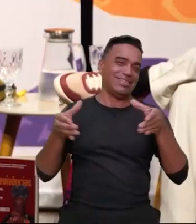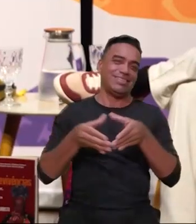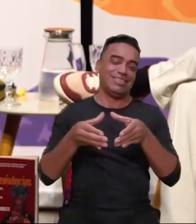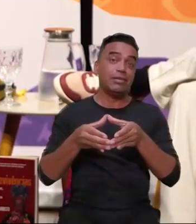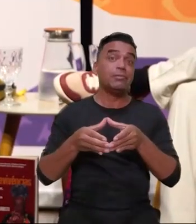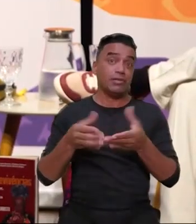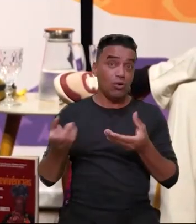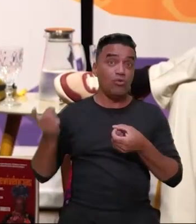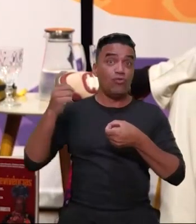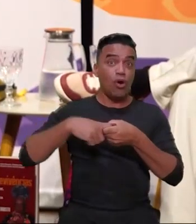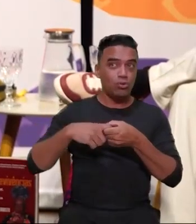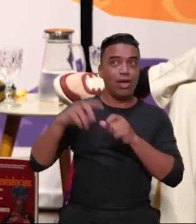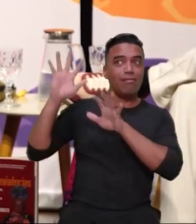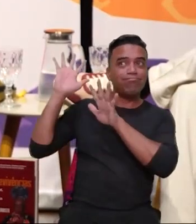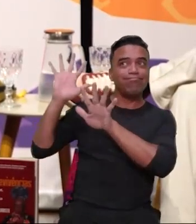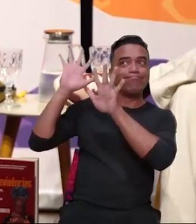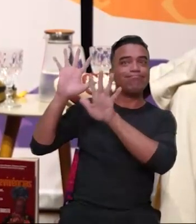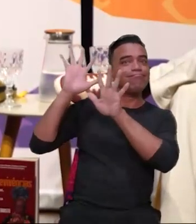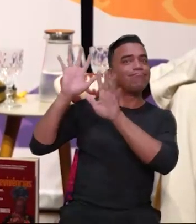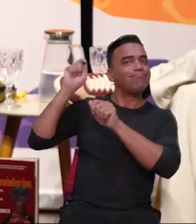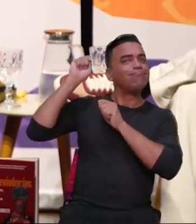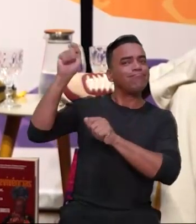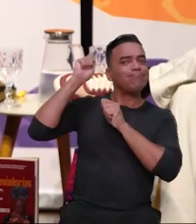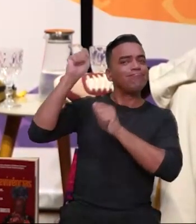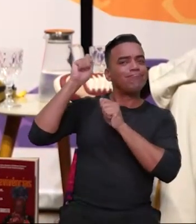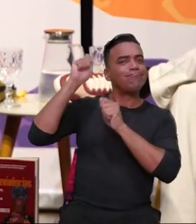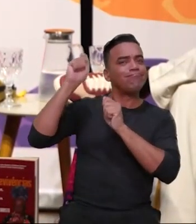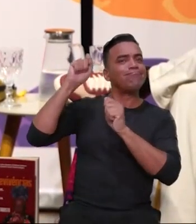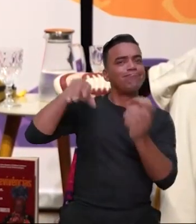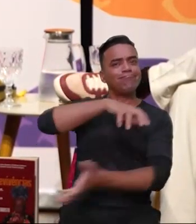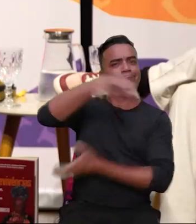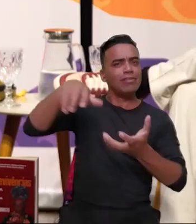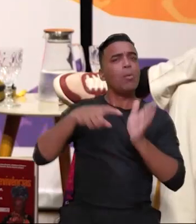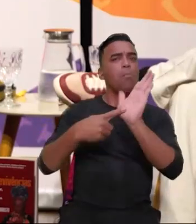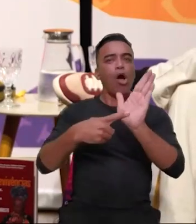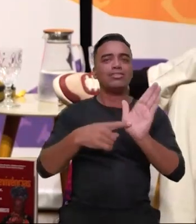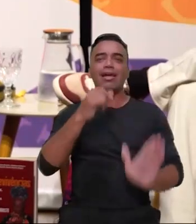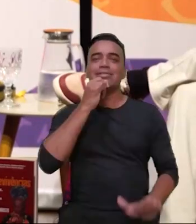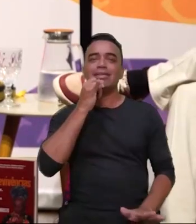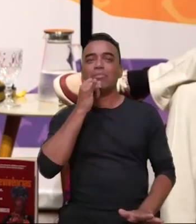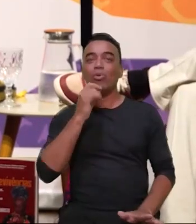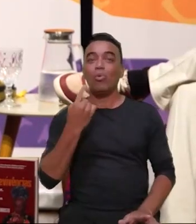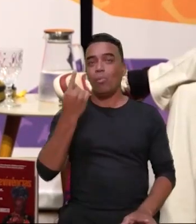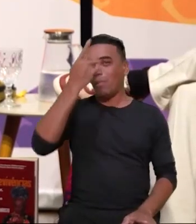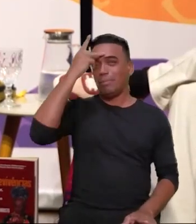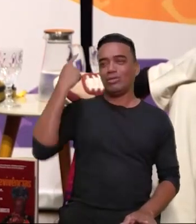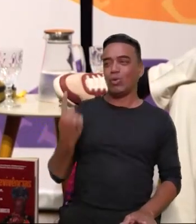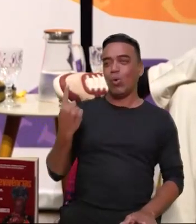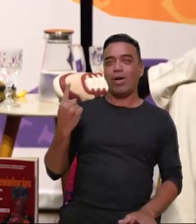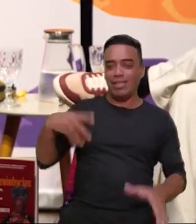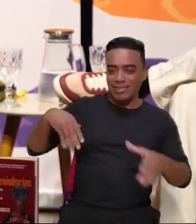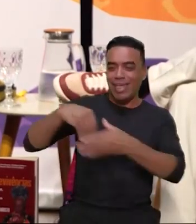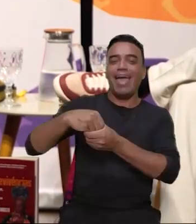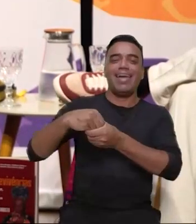coletivo. E aí eu volto à marcha. Essa marcha exemplifica muito bem o que é um sujeito coletivo.